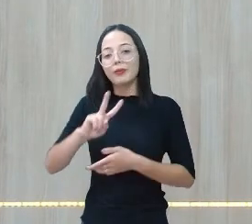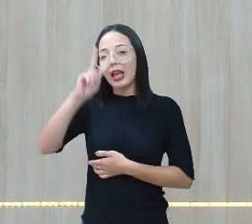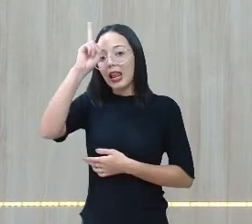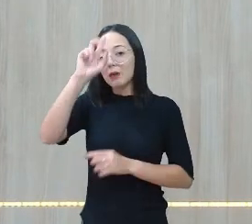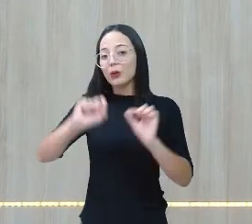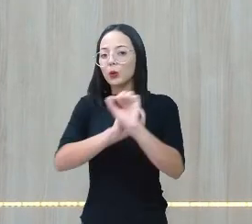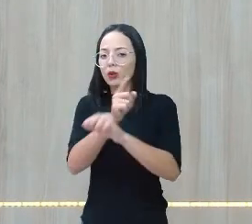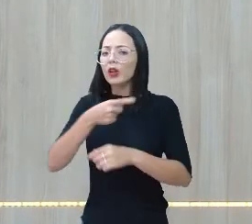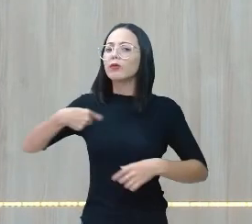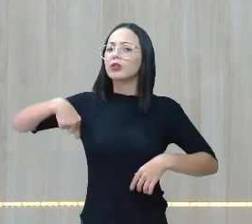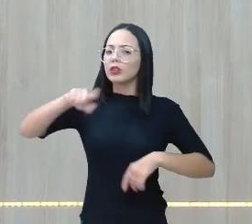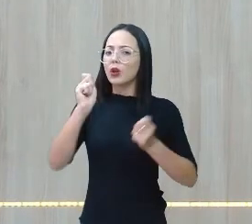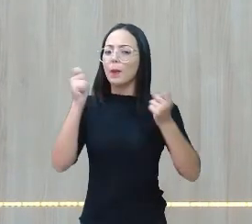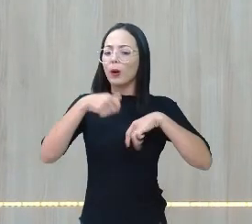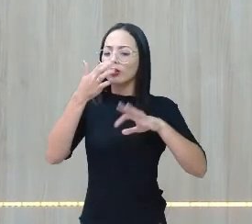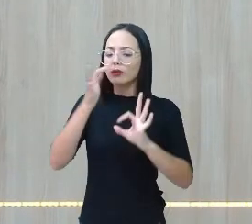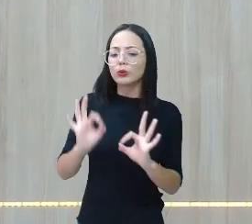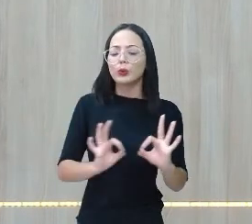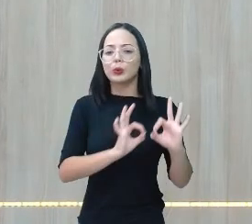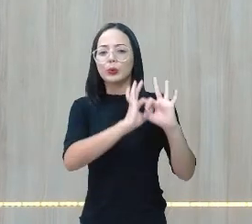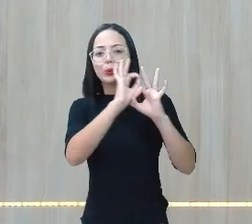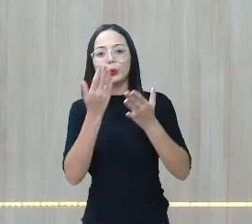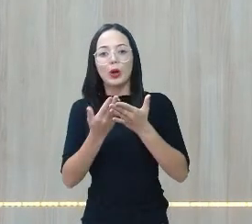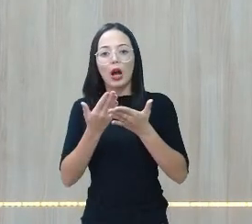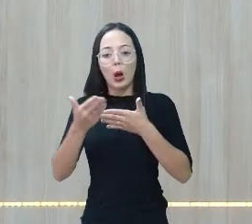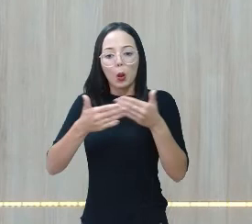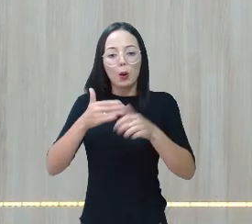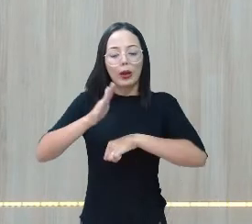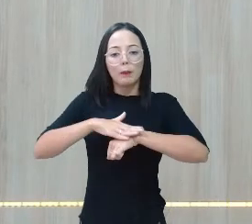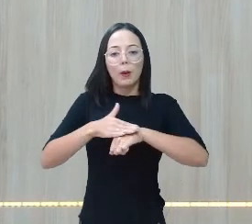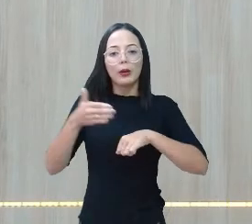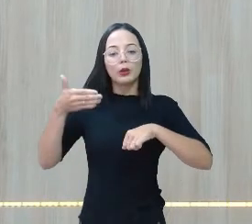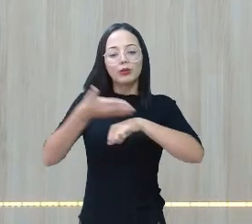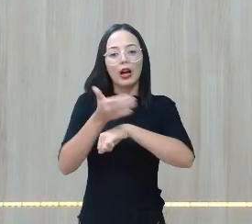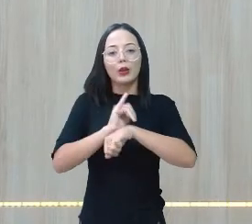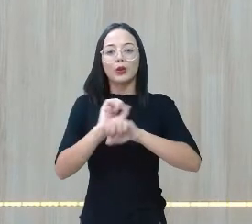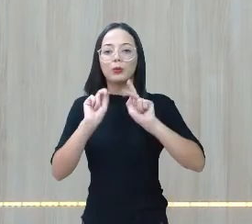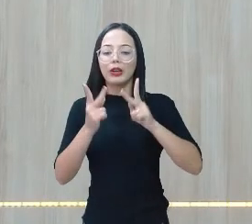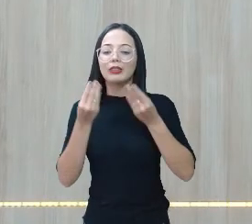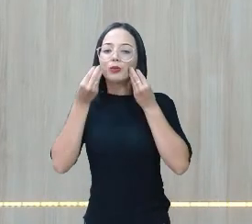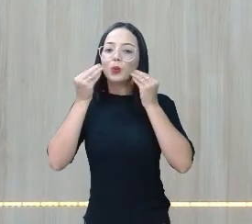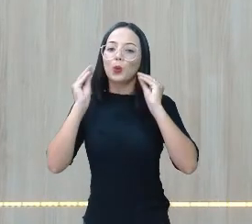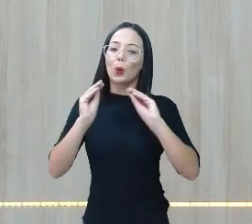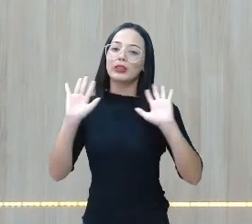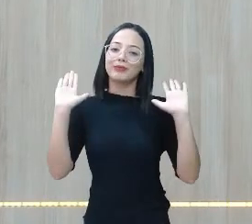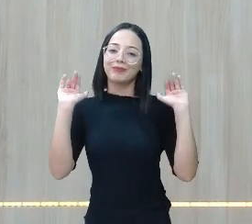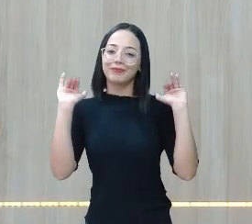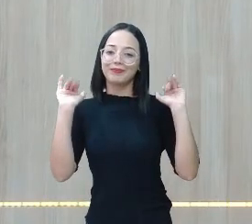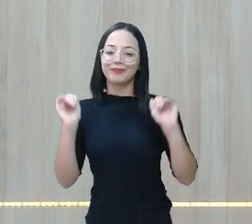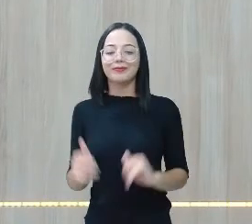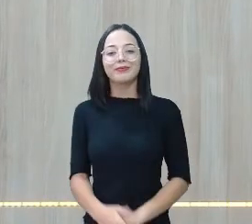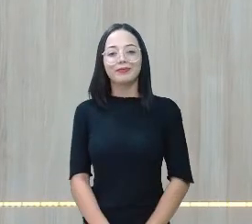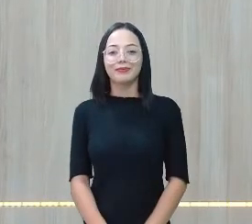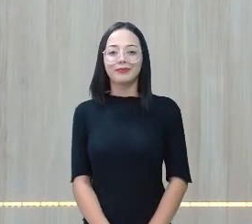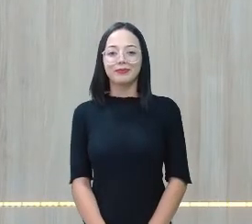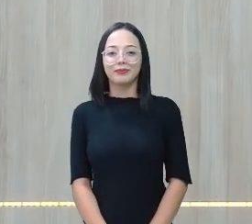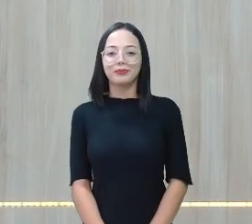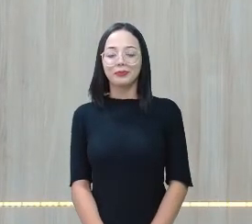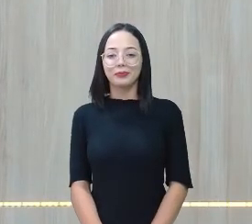você pode rever essa aula e todas as outras a qualquer momento no YouTube. Um cheiro e até a próxima aula. Tchau, tchau!